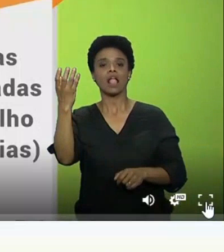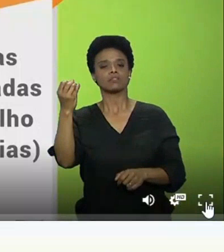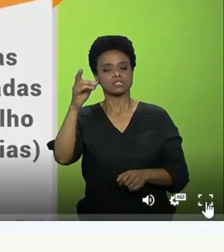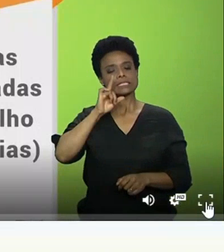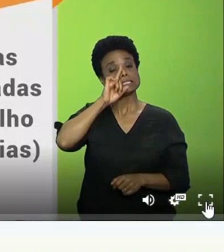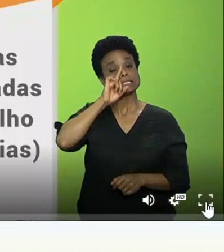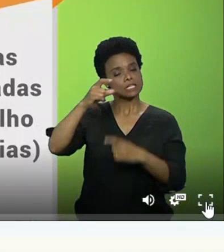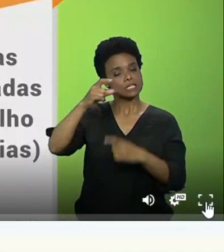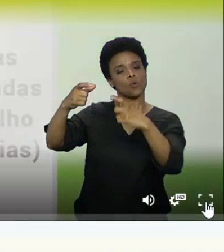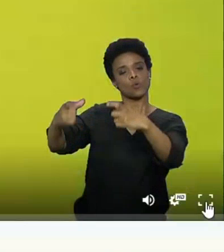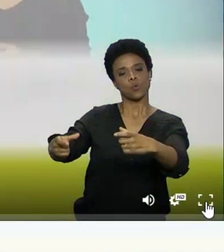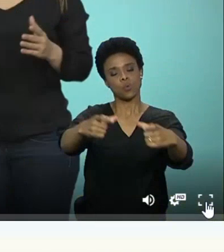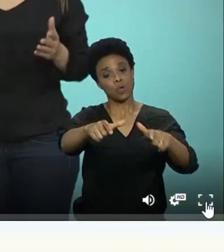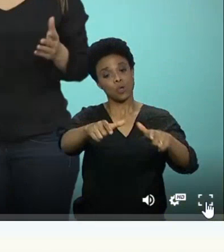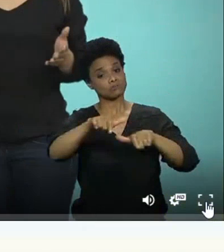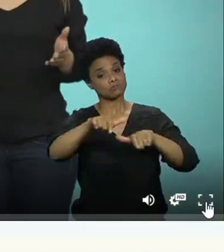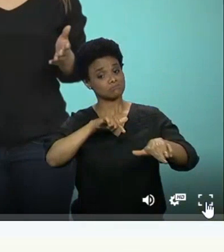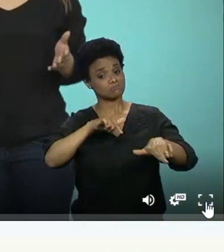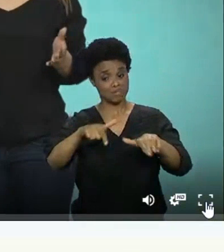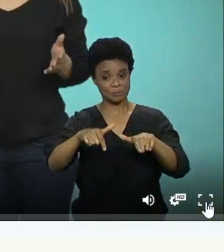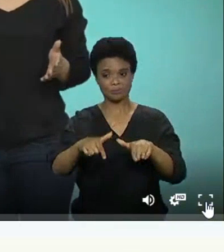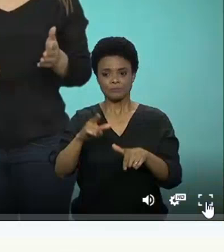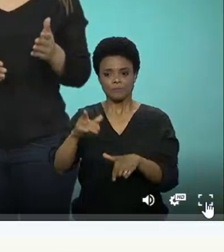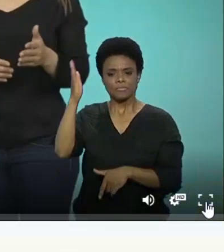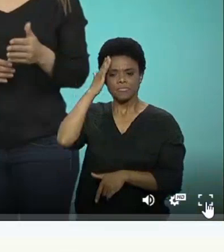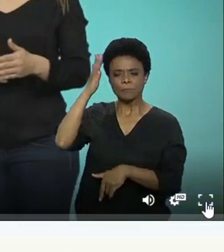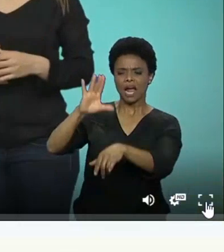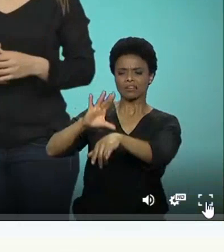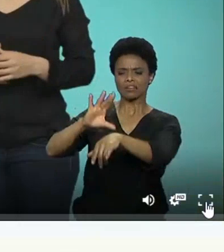Professor, tá mudo? Viu?